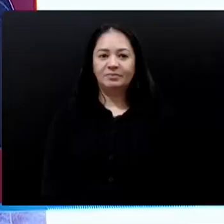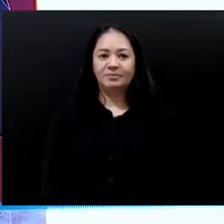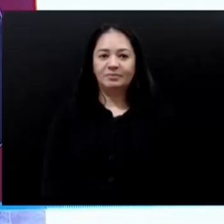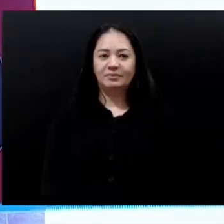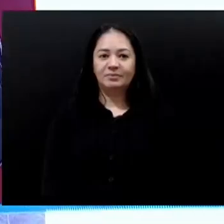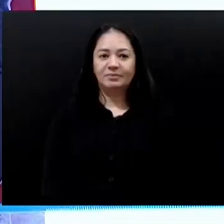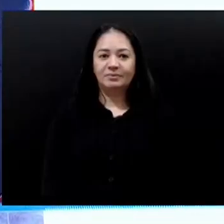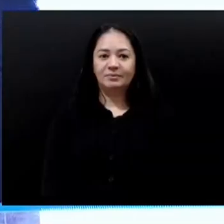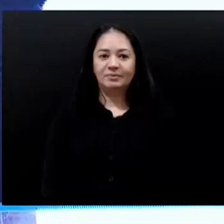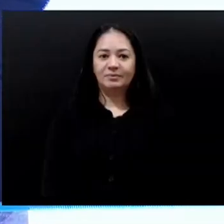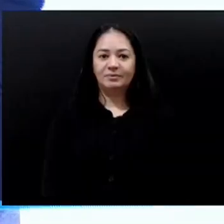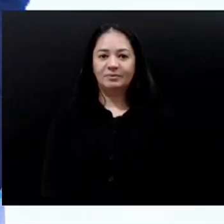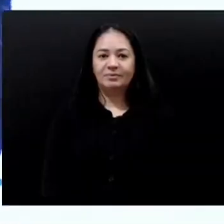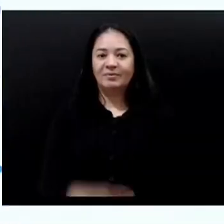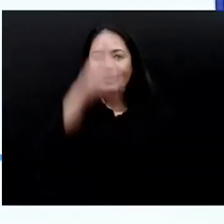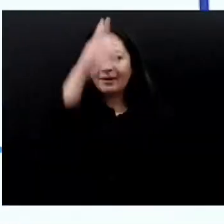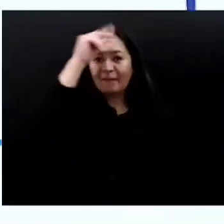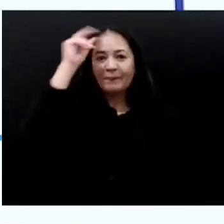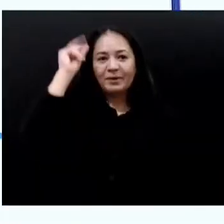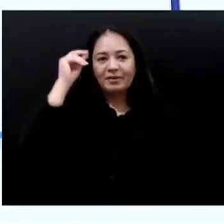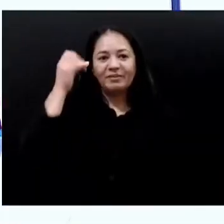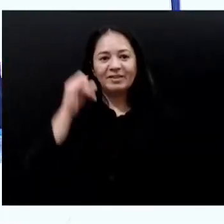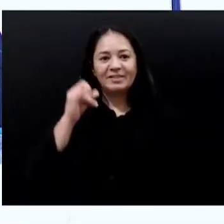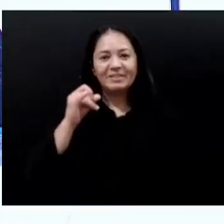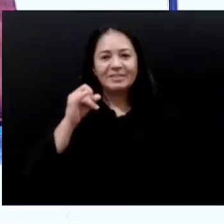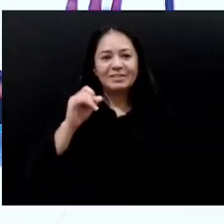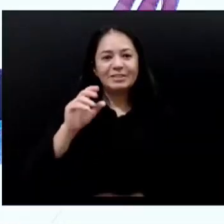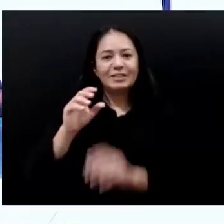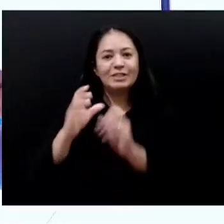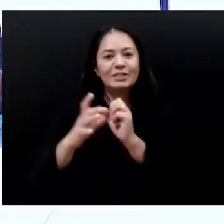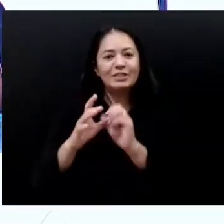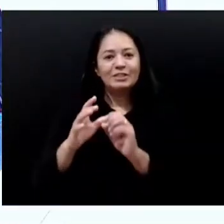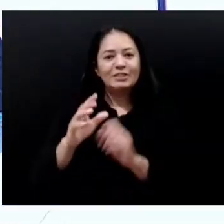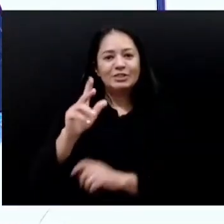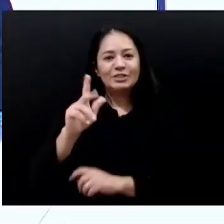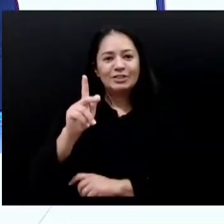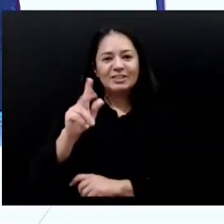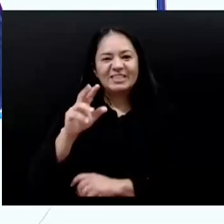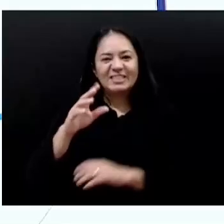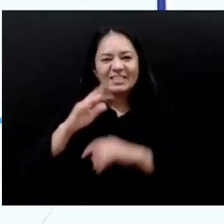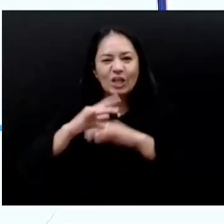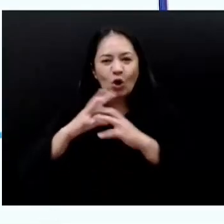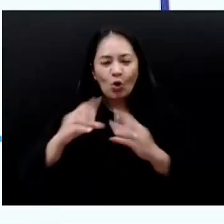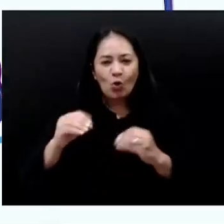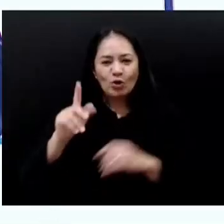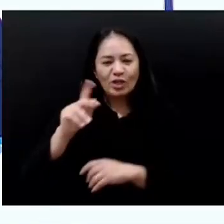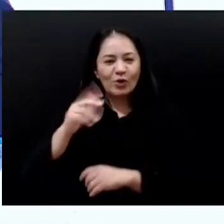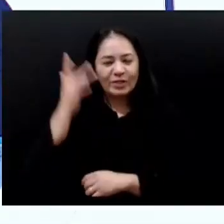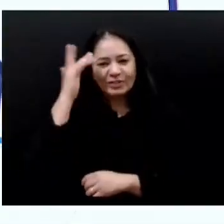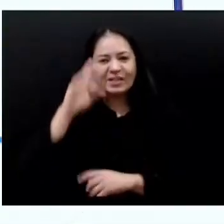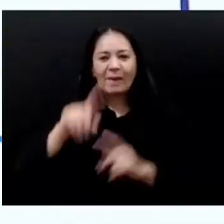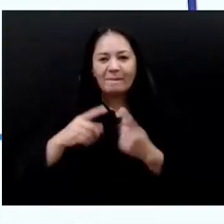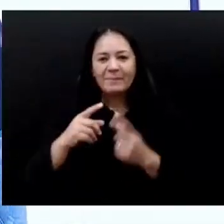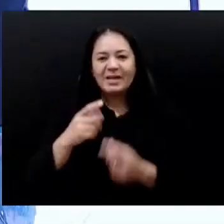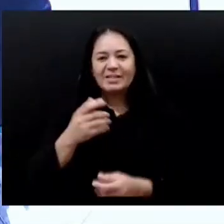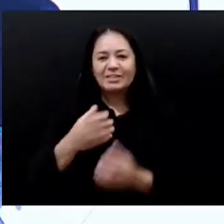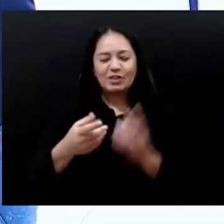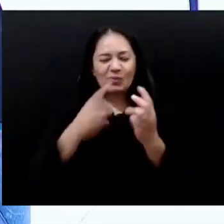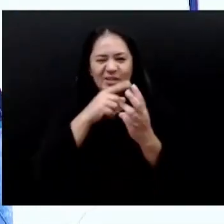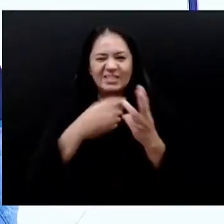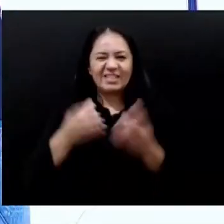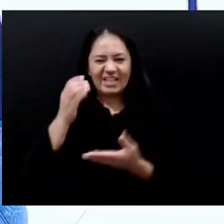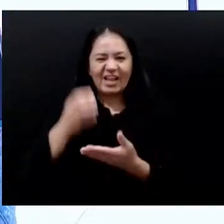Prefeito, se cura o rim, eu não sei, mas que cura as mágoas, umas 3 garrafas dessa cura.